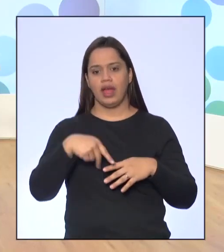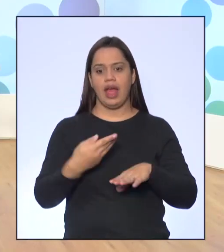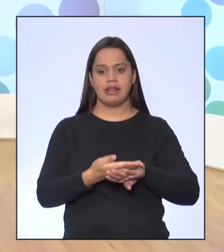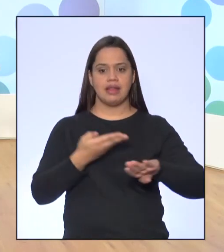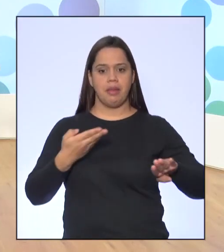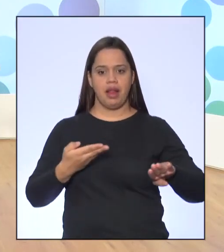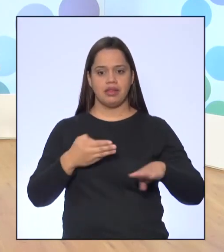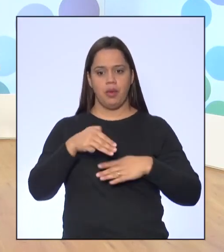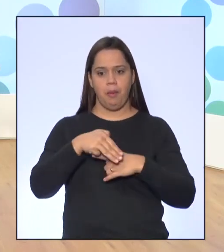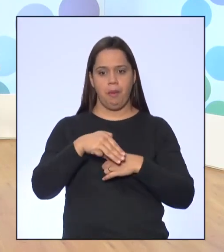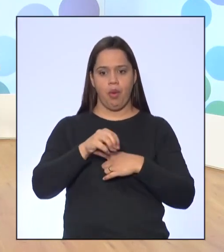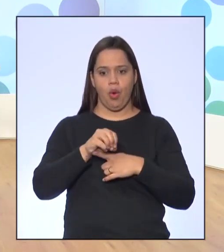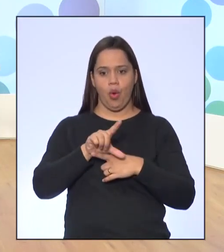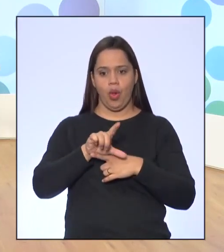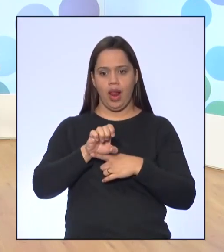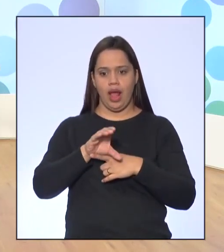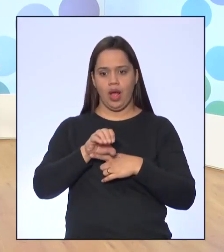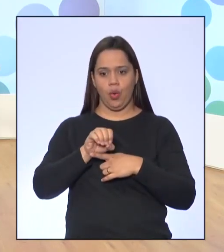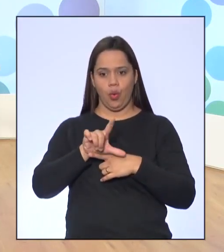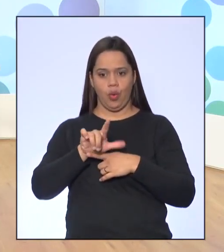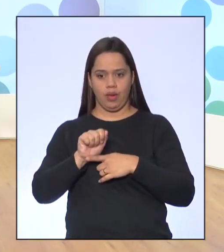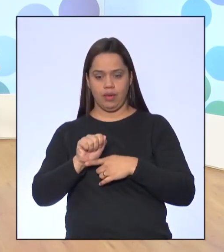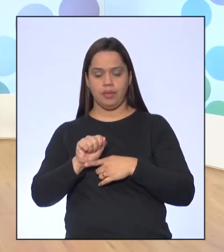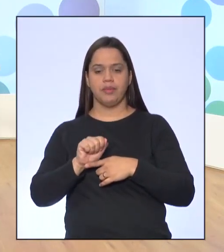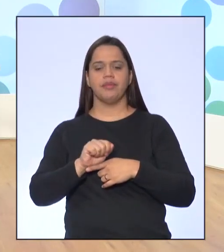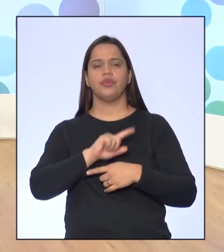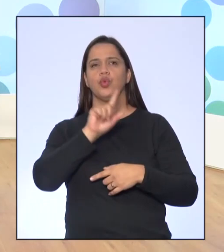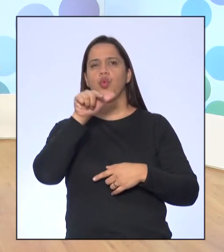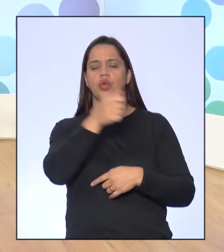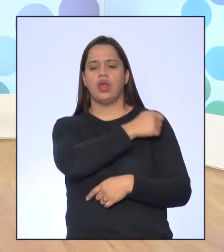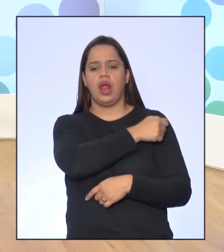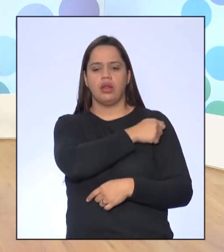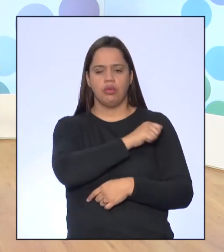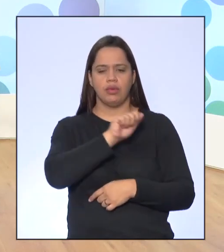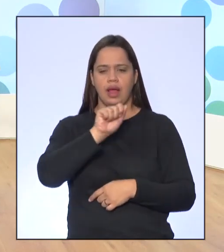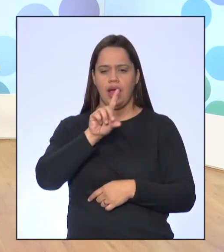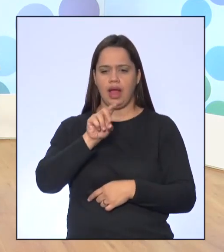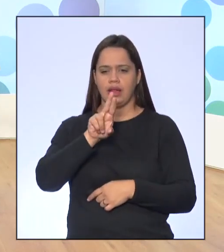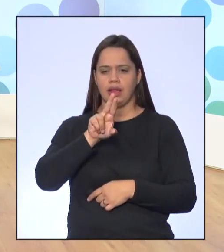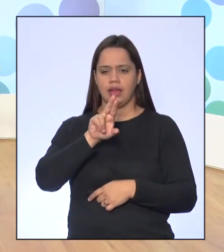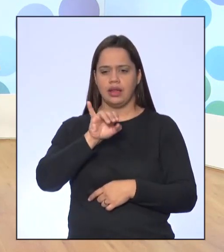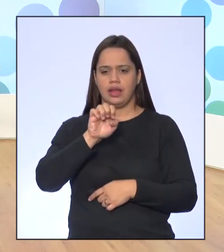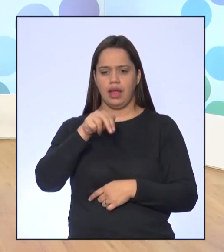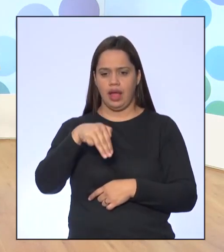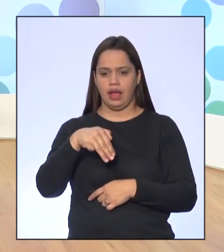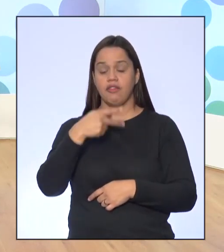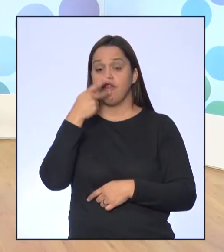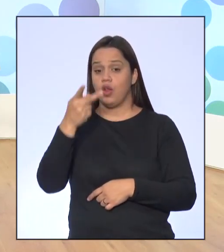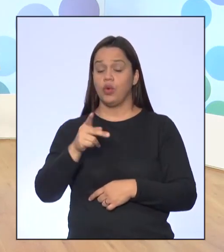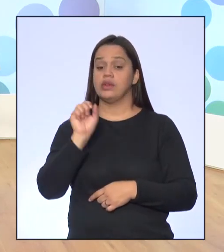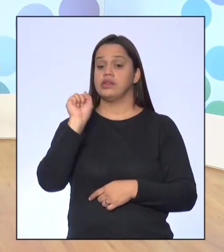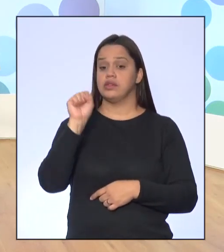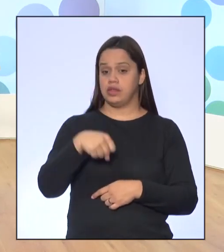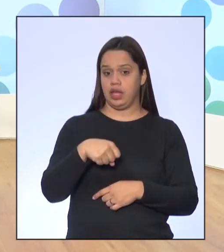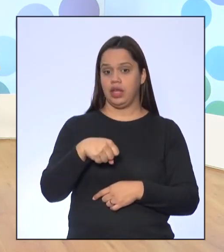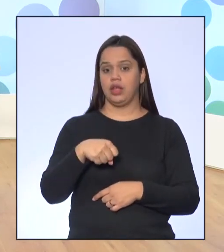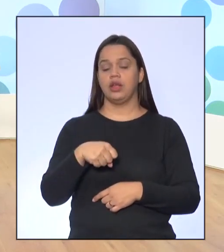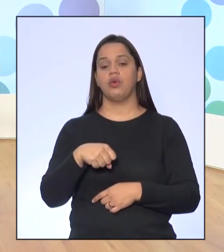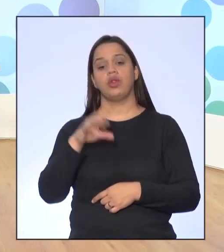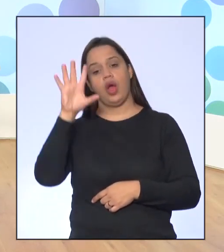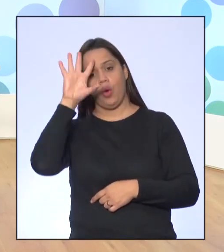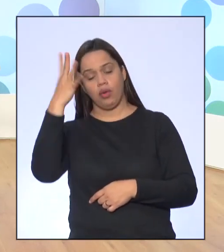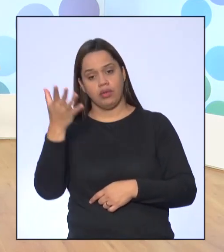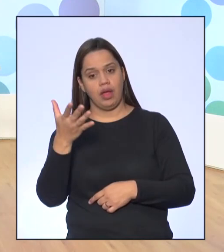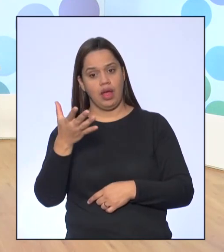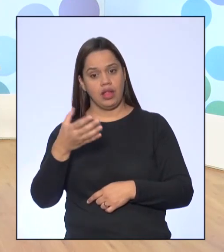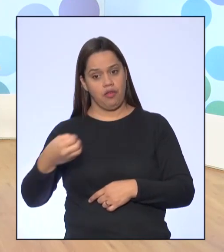da molécula. Adrien, né? Adrien. Sim, quando ocorre formação de uma